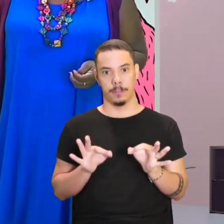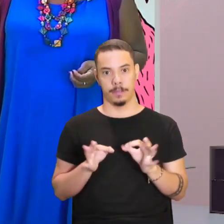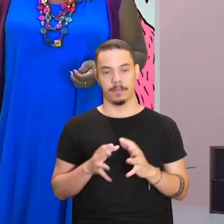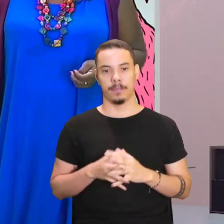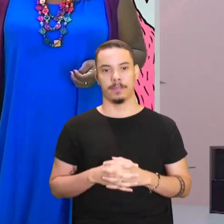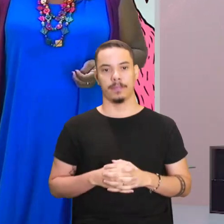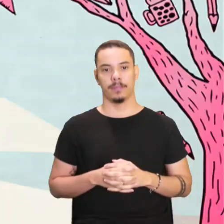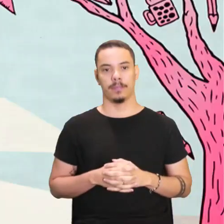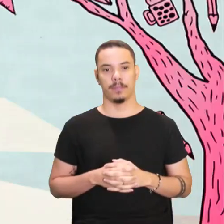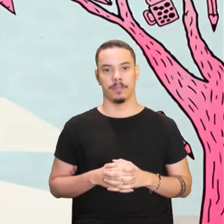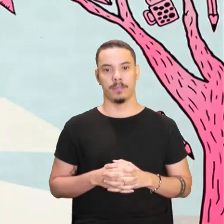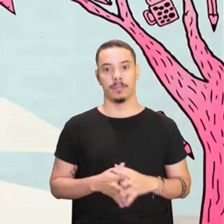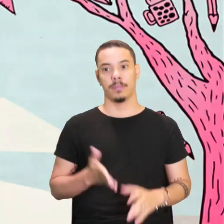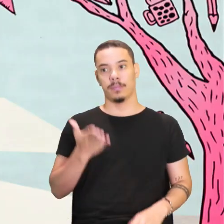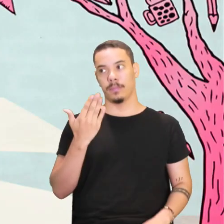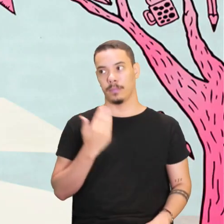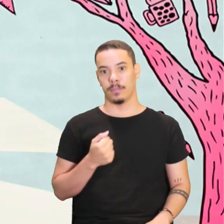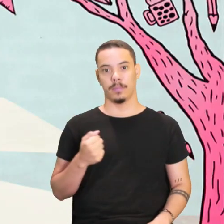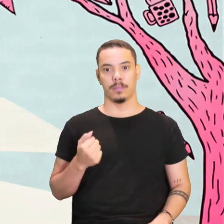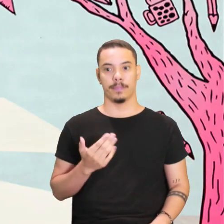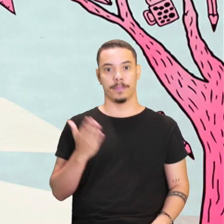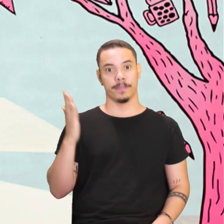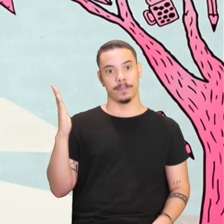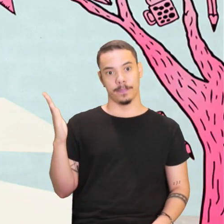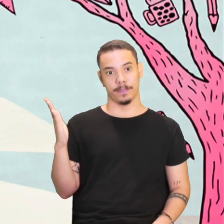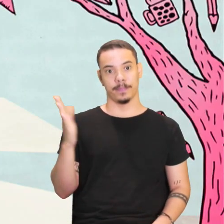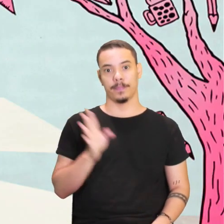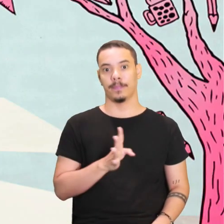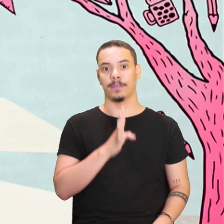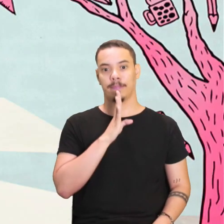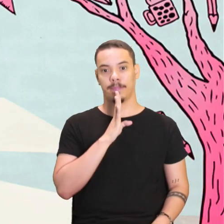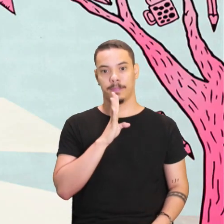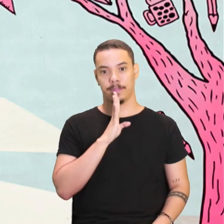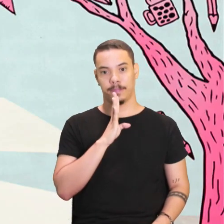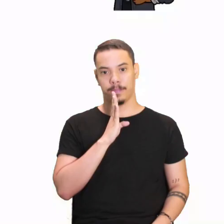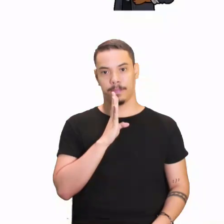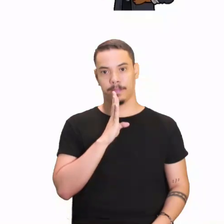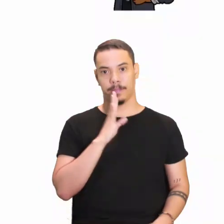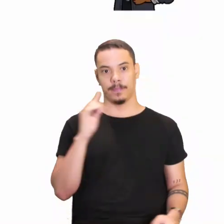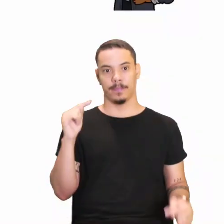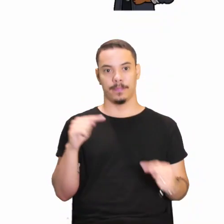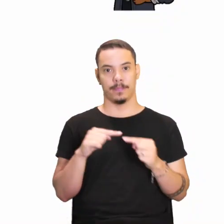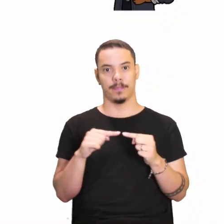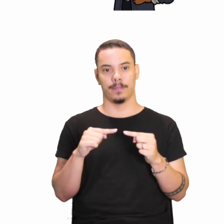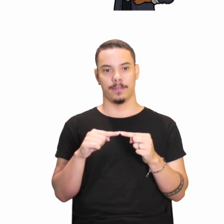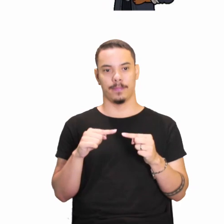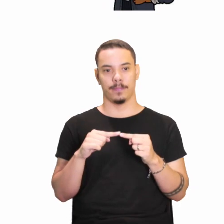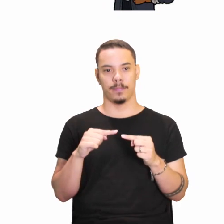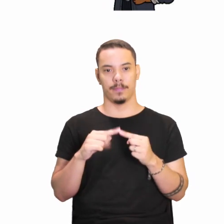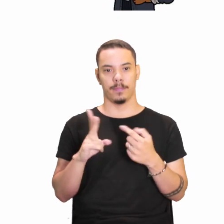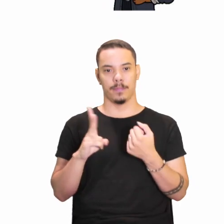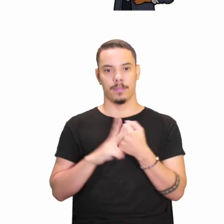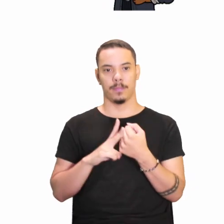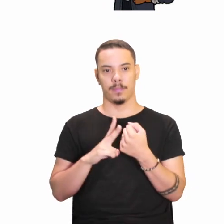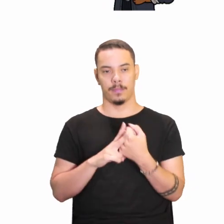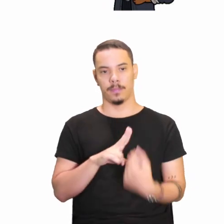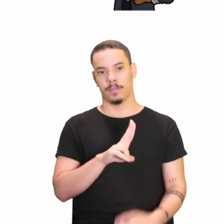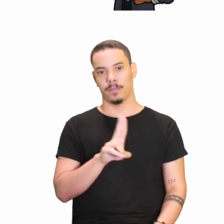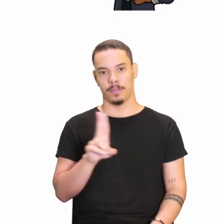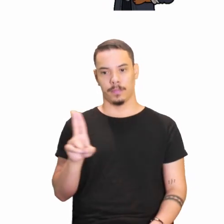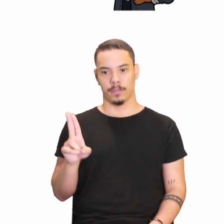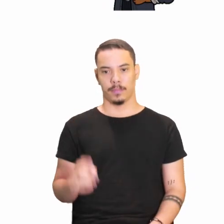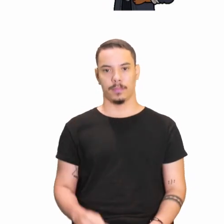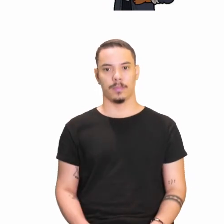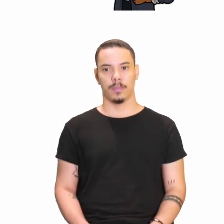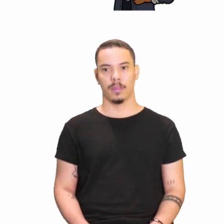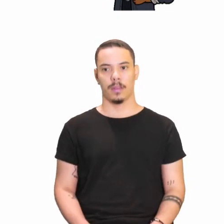Vamos aí então adiante com a árvore do conhecimento, concordância verbo nominal. Beleza, vamos aí então